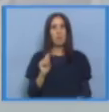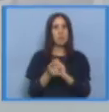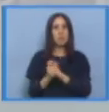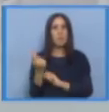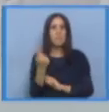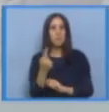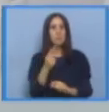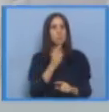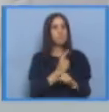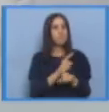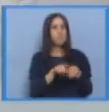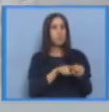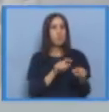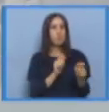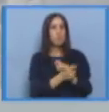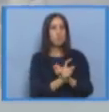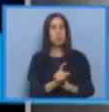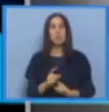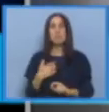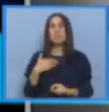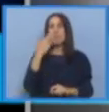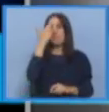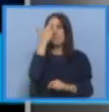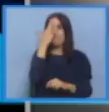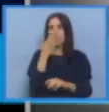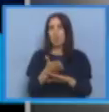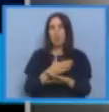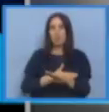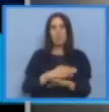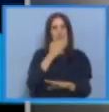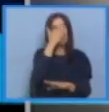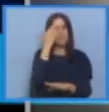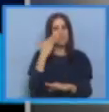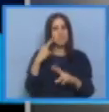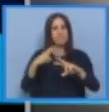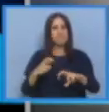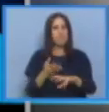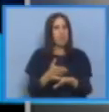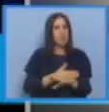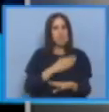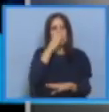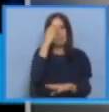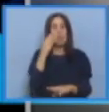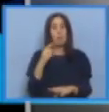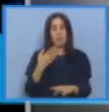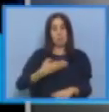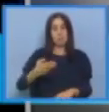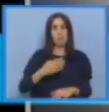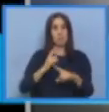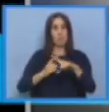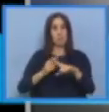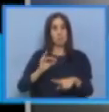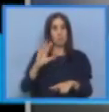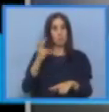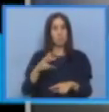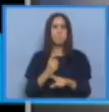propriamente a mudança nas políticas. E mais difíceis de prever, mais difíceis até de adivinhar. O que aconteceu esta semana na Grécia tal como o